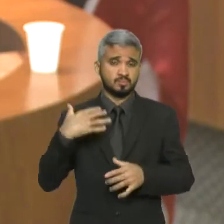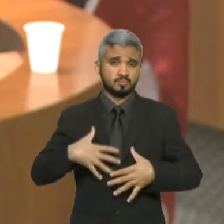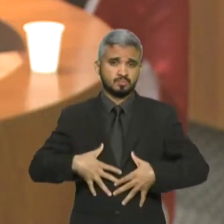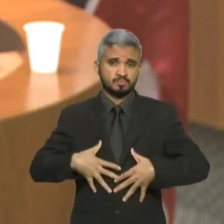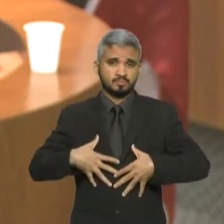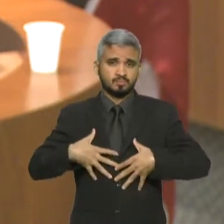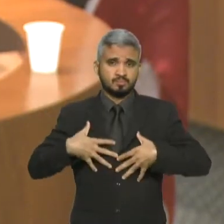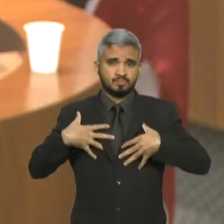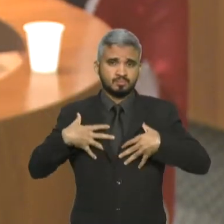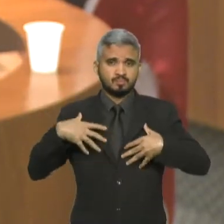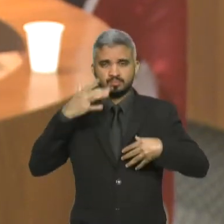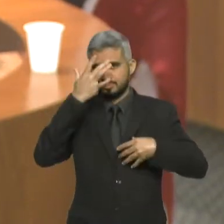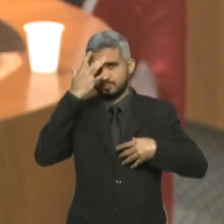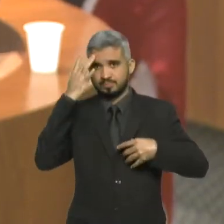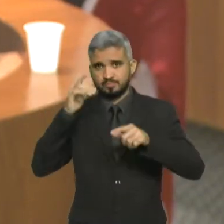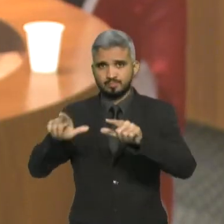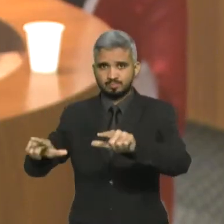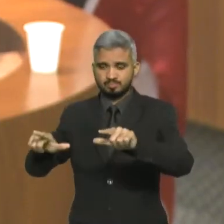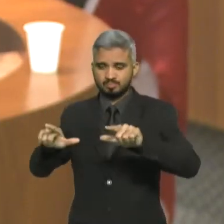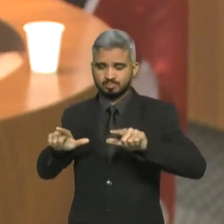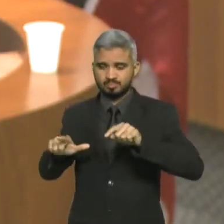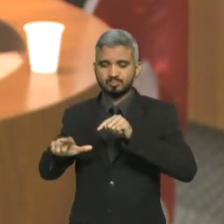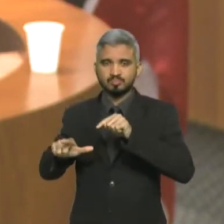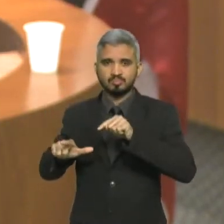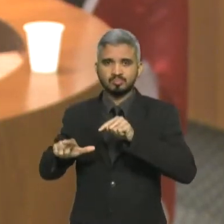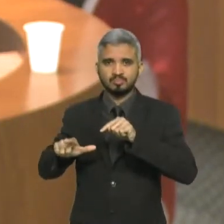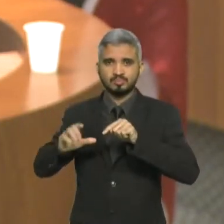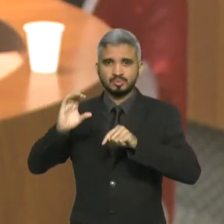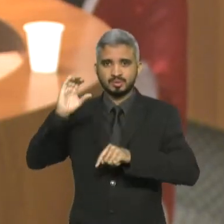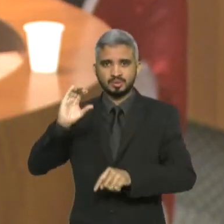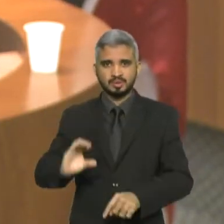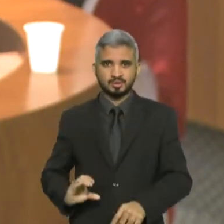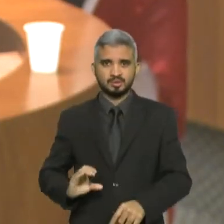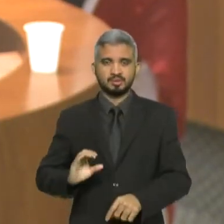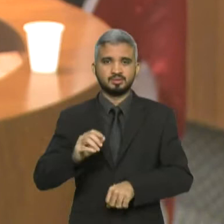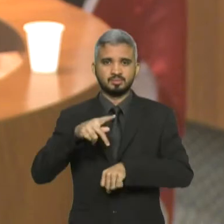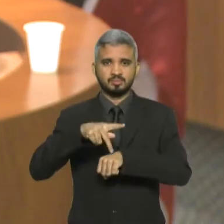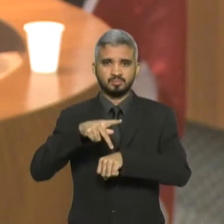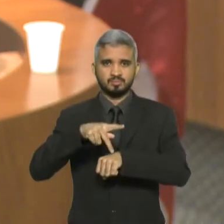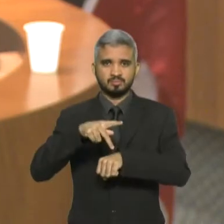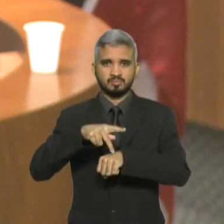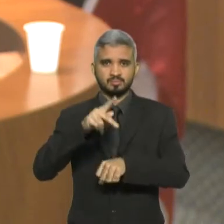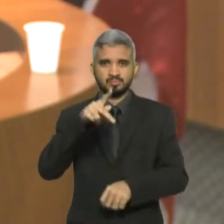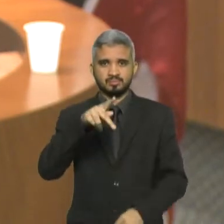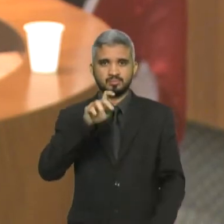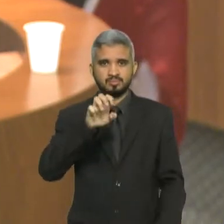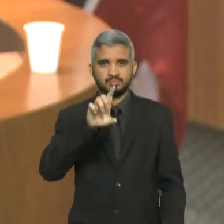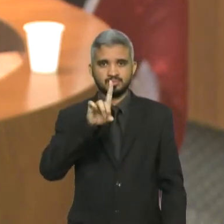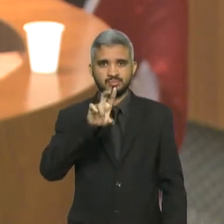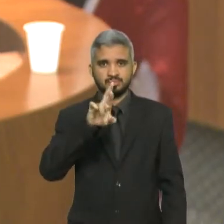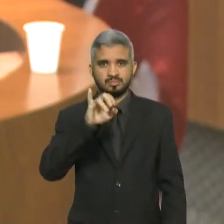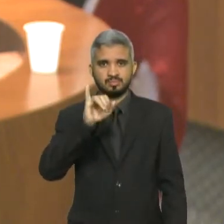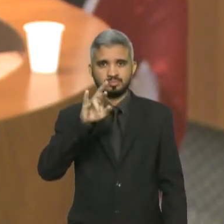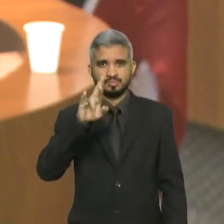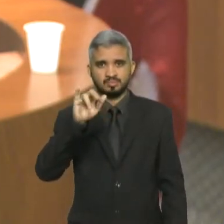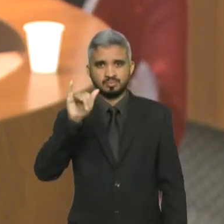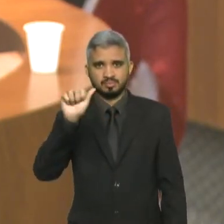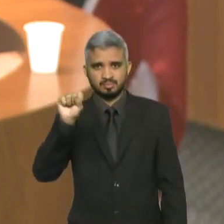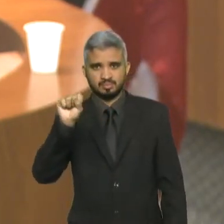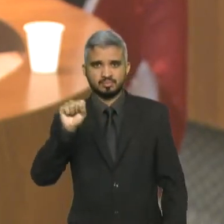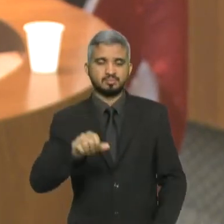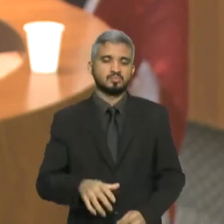cidadão pedreirense. Uma solenidade que aconteceu, uma concorrida solenidade que aconteceu na Câmara Municipal de